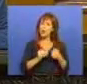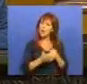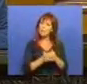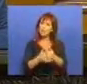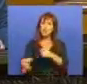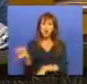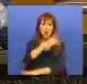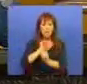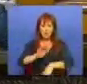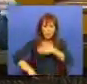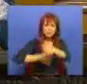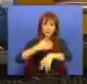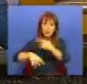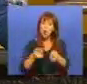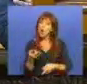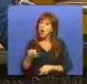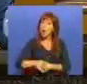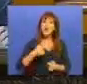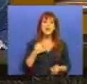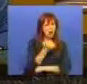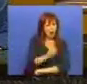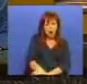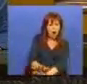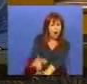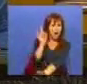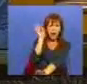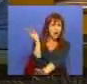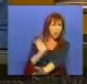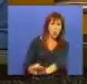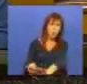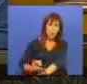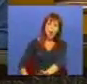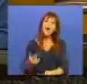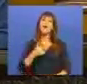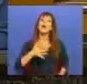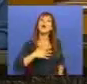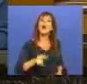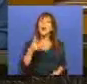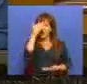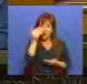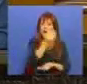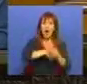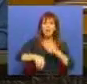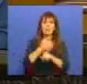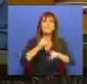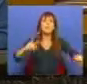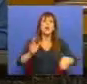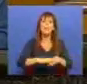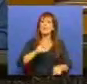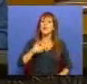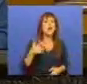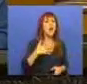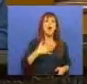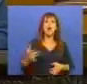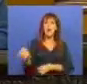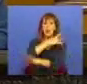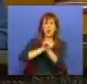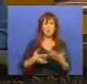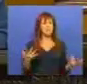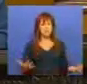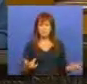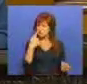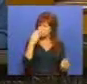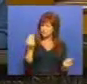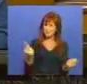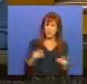europeu avance, aqueles que negam a sua importância. Querem o referendo porque não querem a Europa. Parece ser